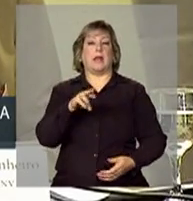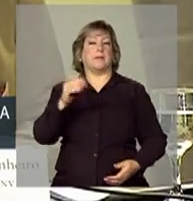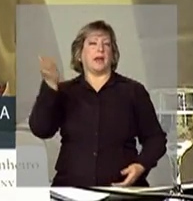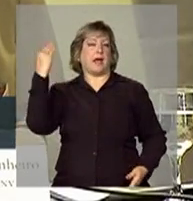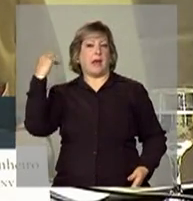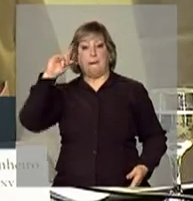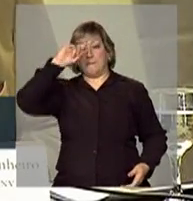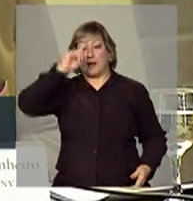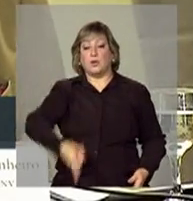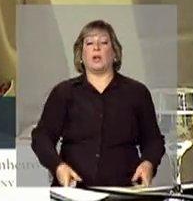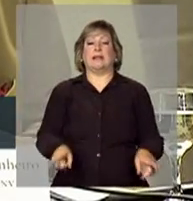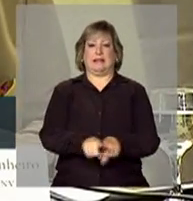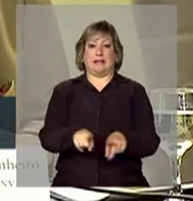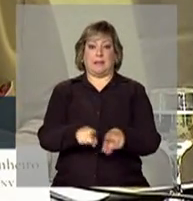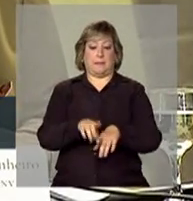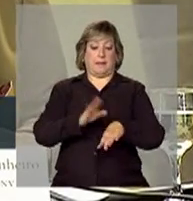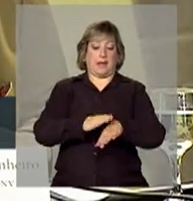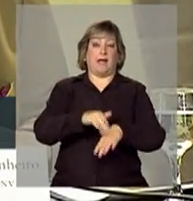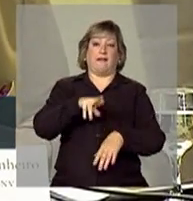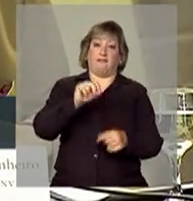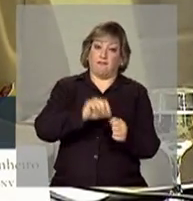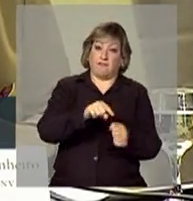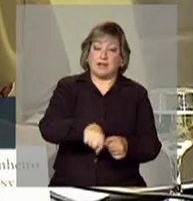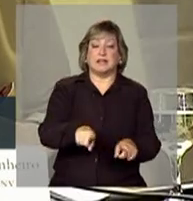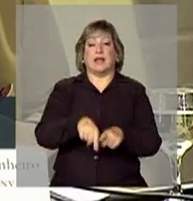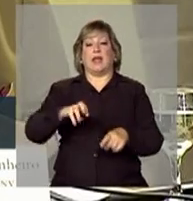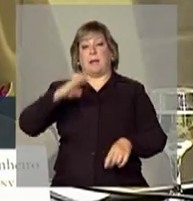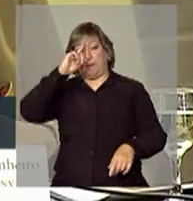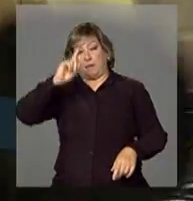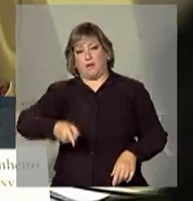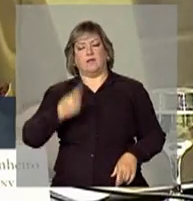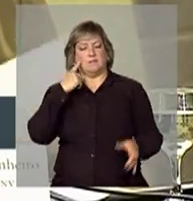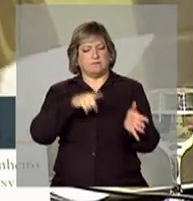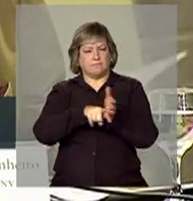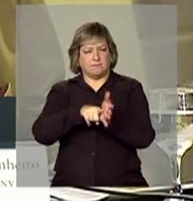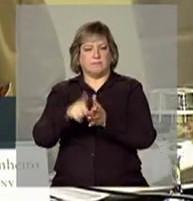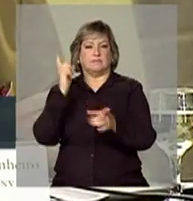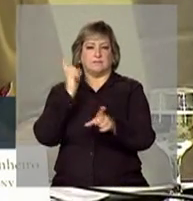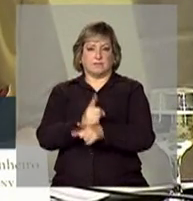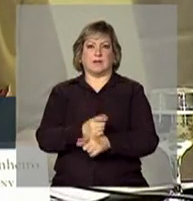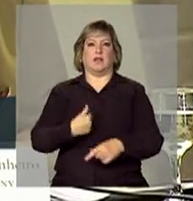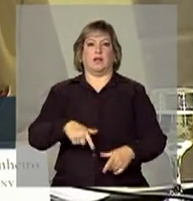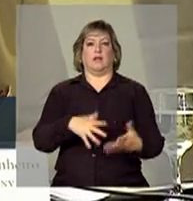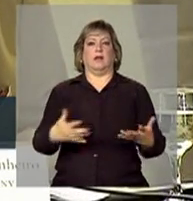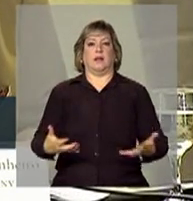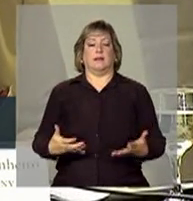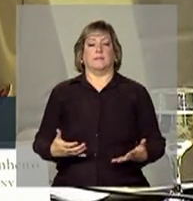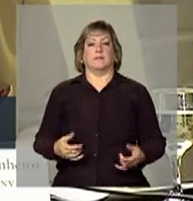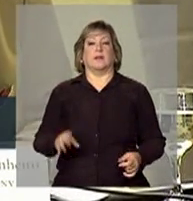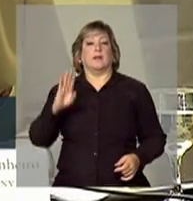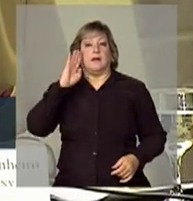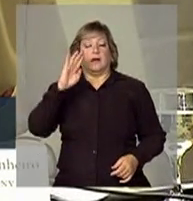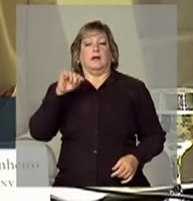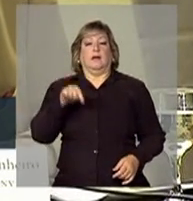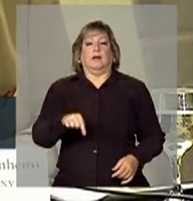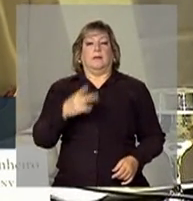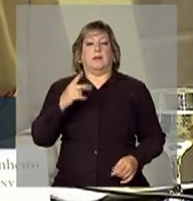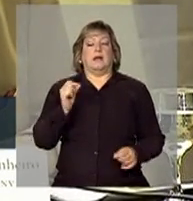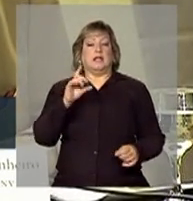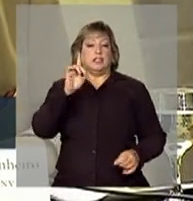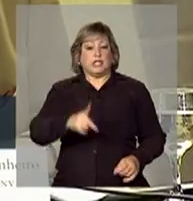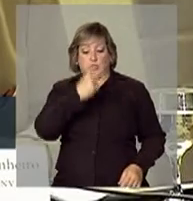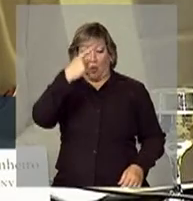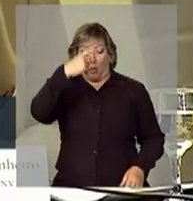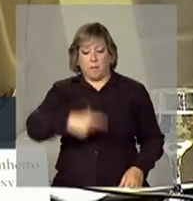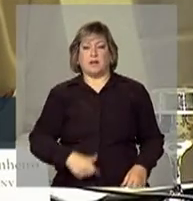mandantes, ainda protegidos pela lei da anistia. Agregaremos um conhecimento novo sobre a magnitude e a dimensão em que os direitos